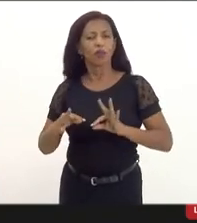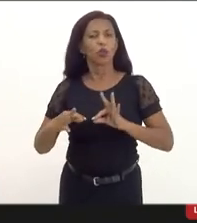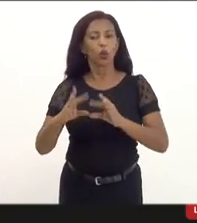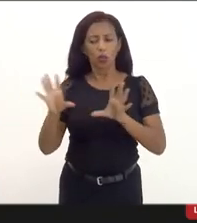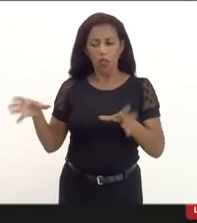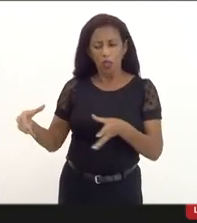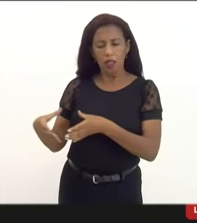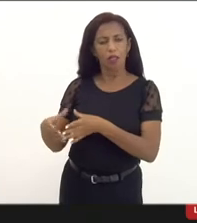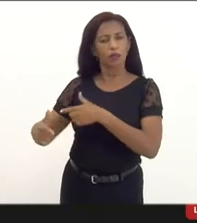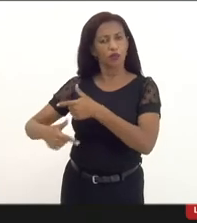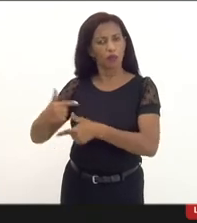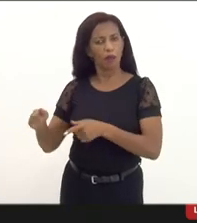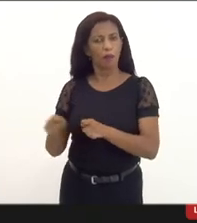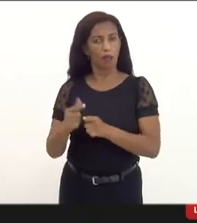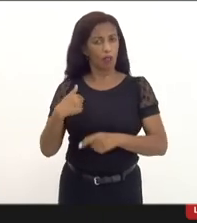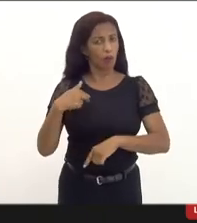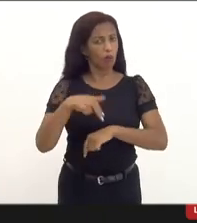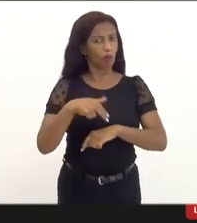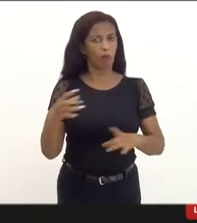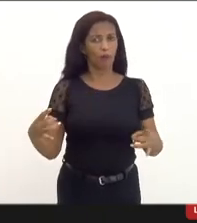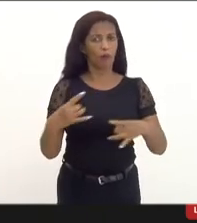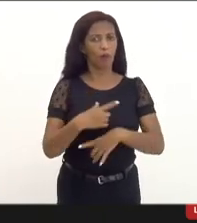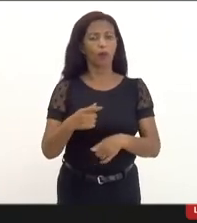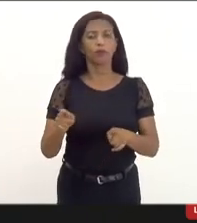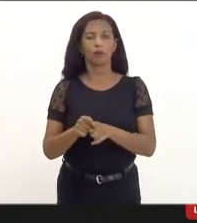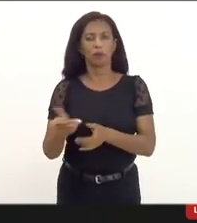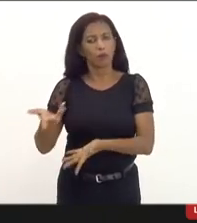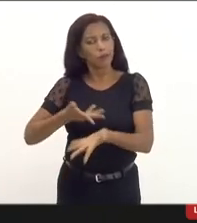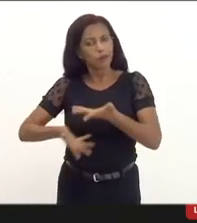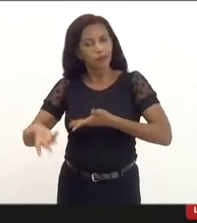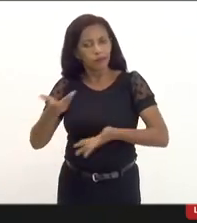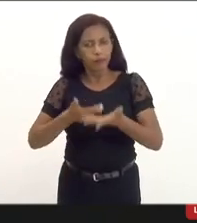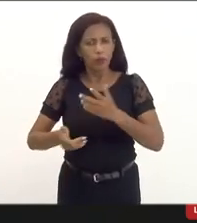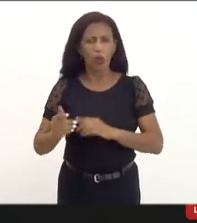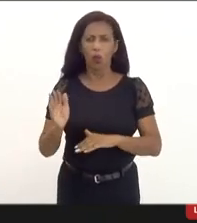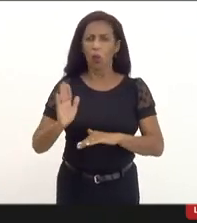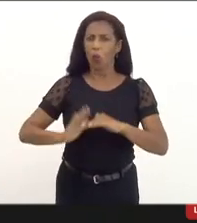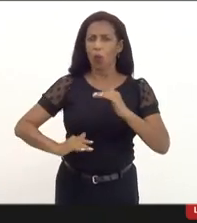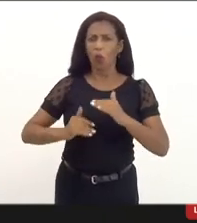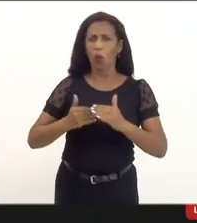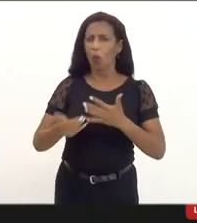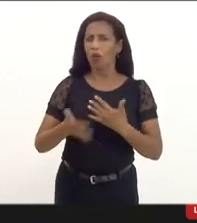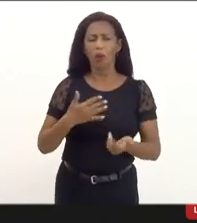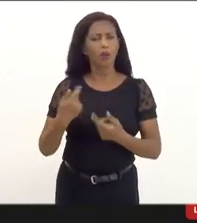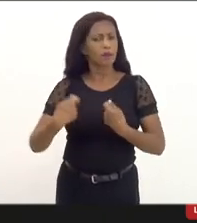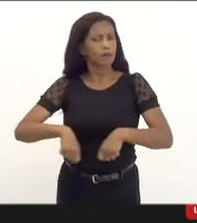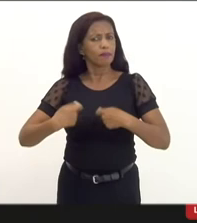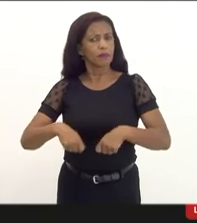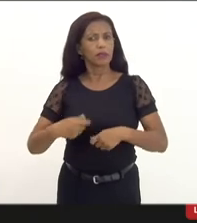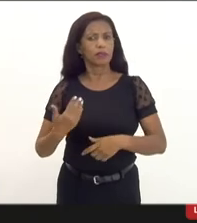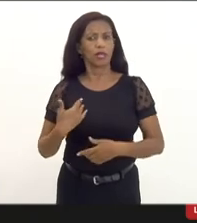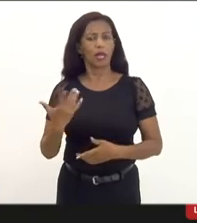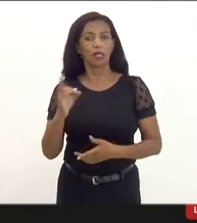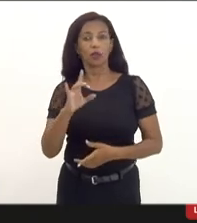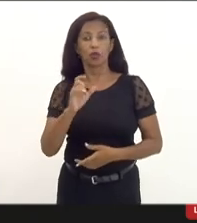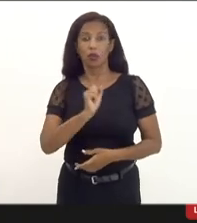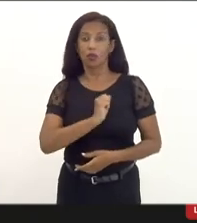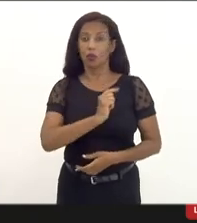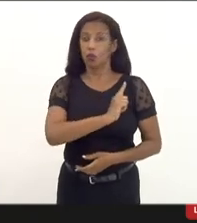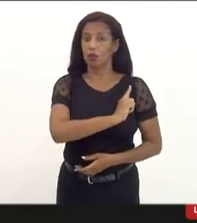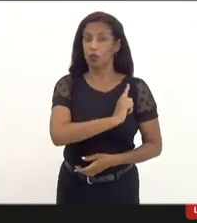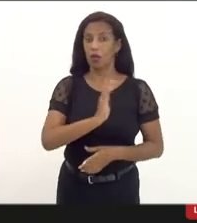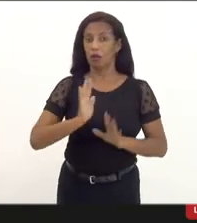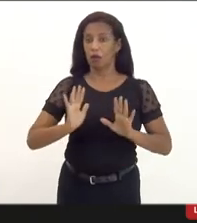toda sua equipe e me colocando à disposição né para se for preciso não só para ajudar o meu Município de São Gonçalo